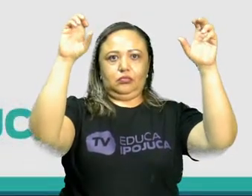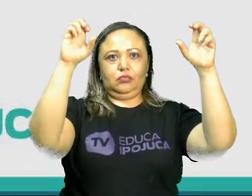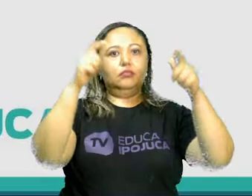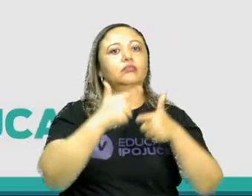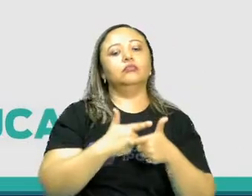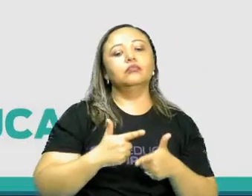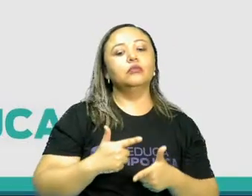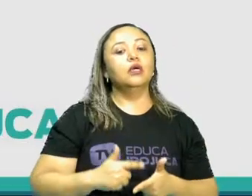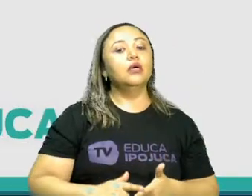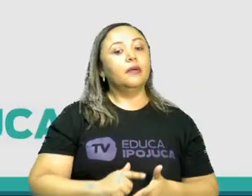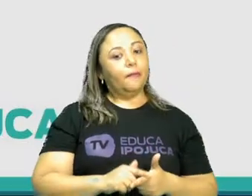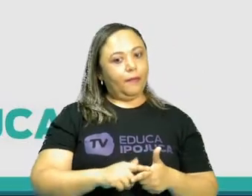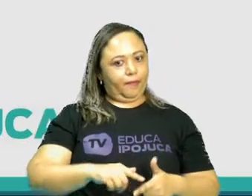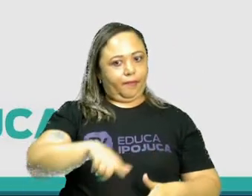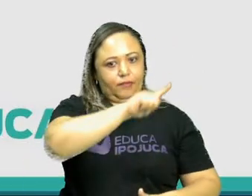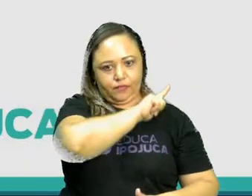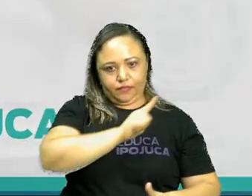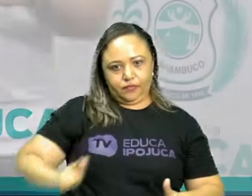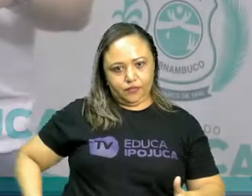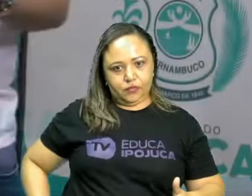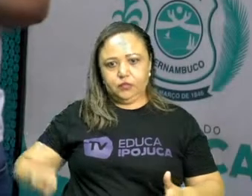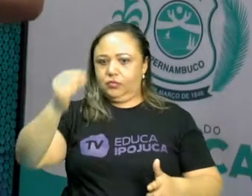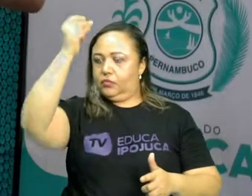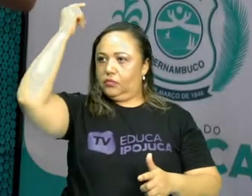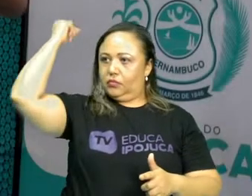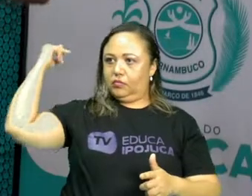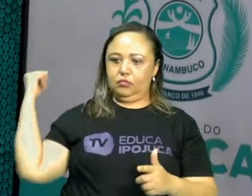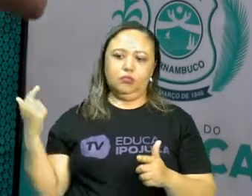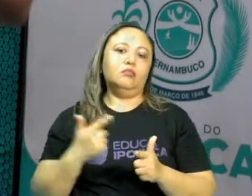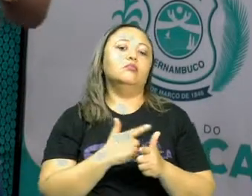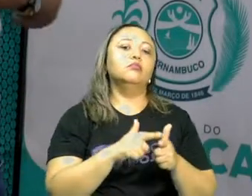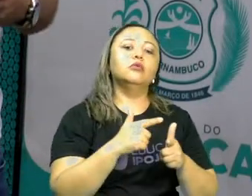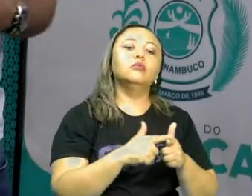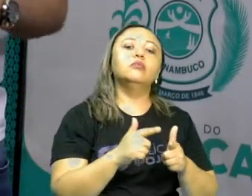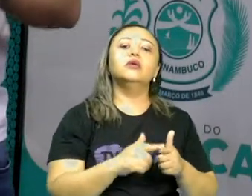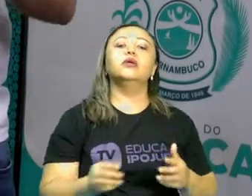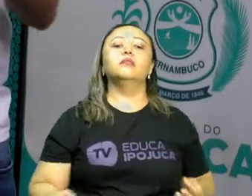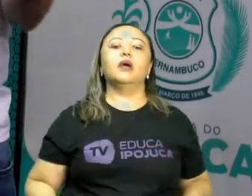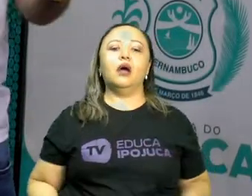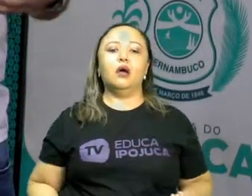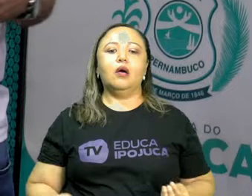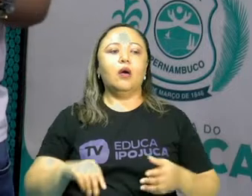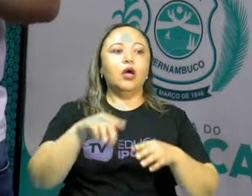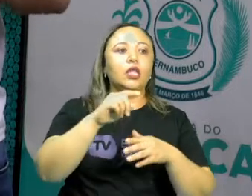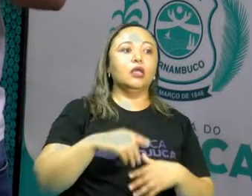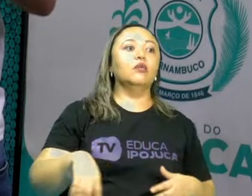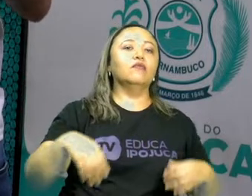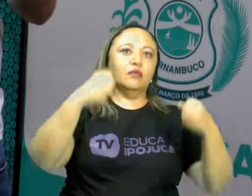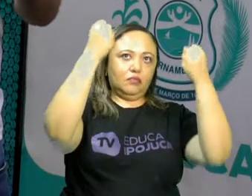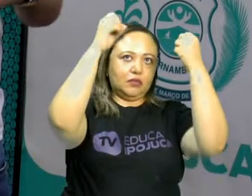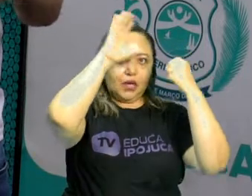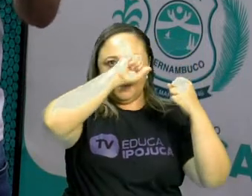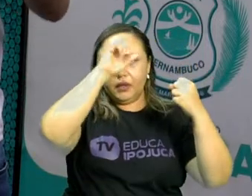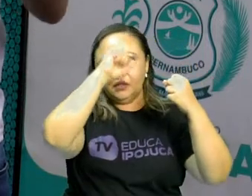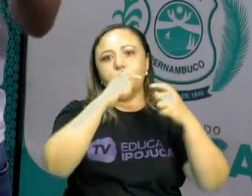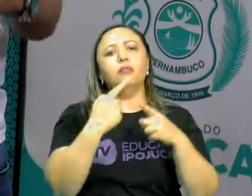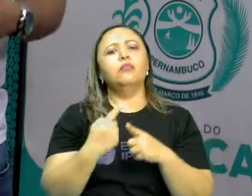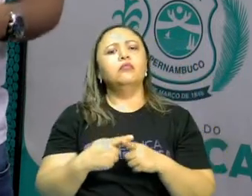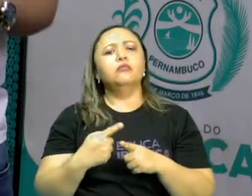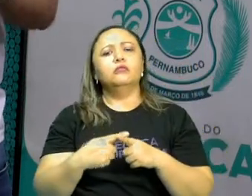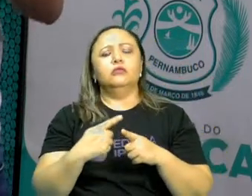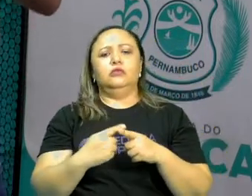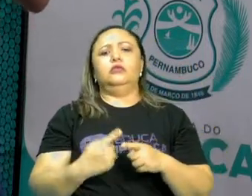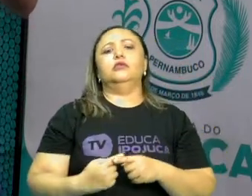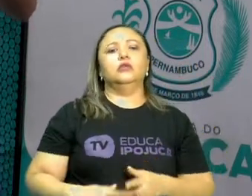One Hugo regime né mas vamos ver qual foi o motivo ela essa crise do antigo regime que vai